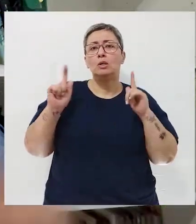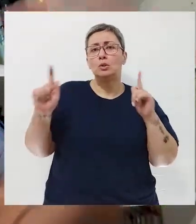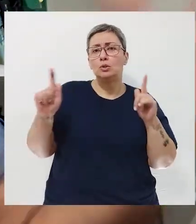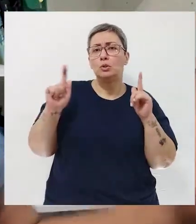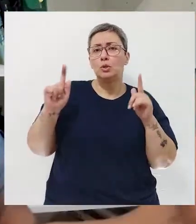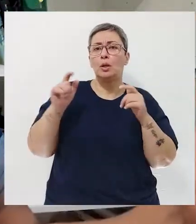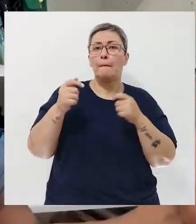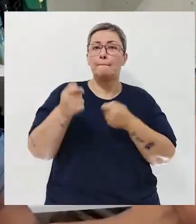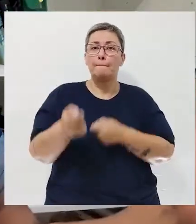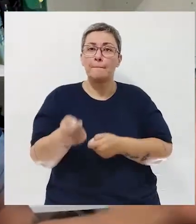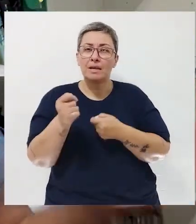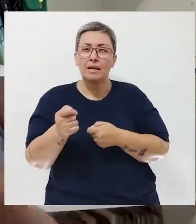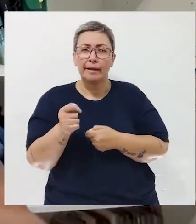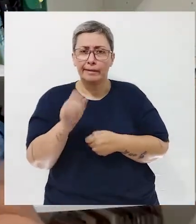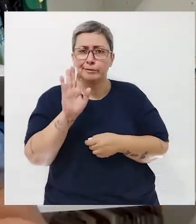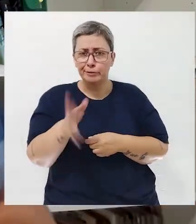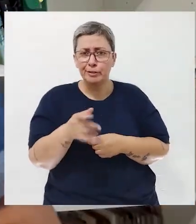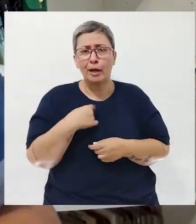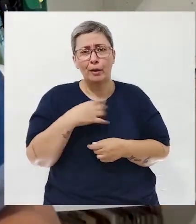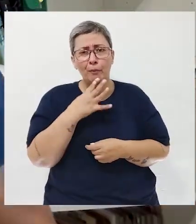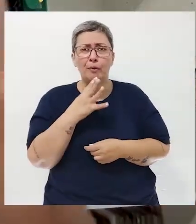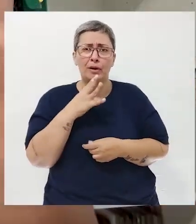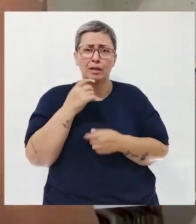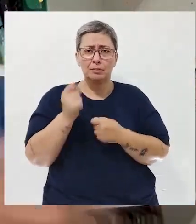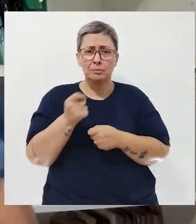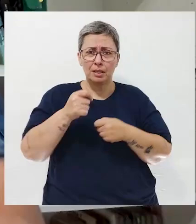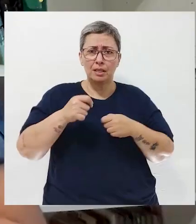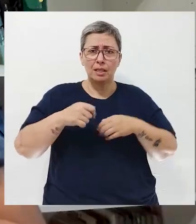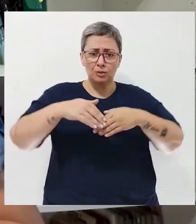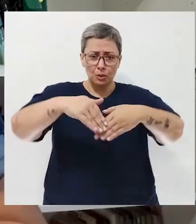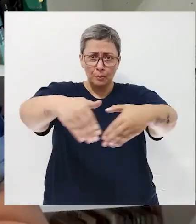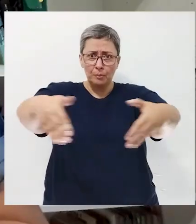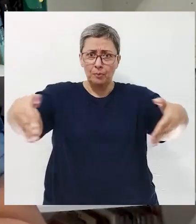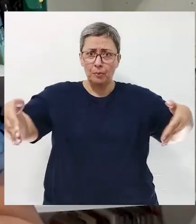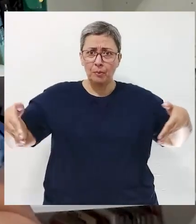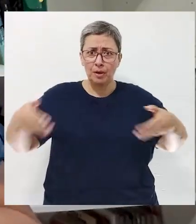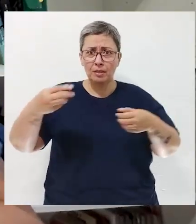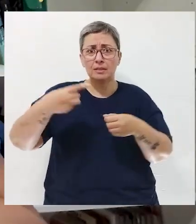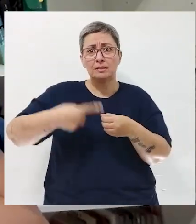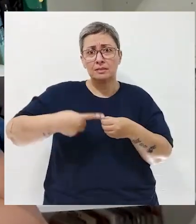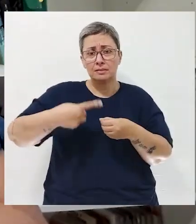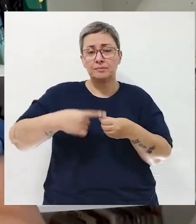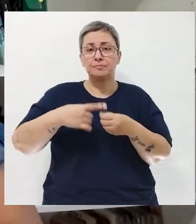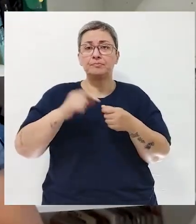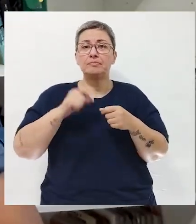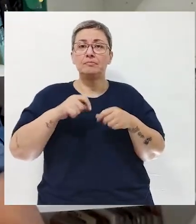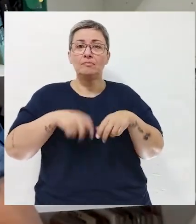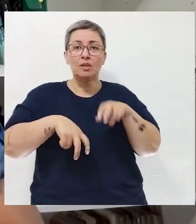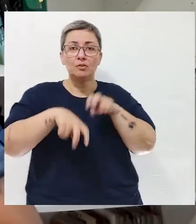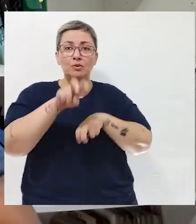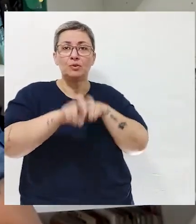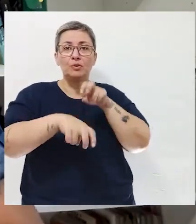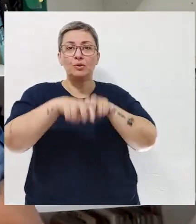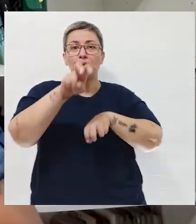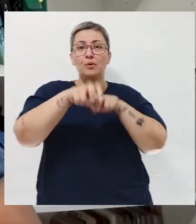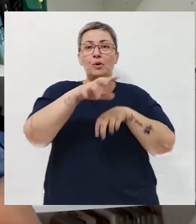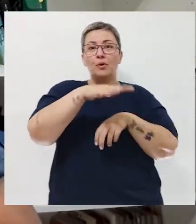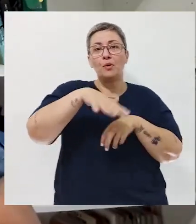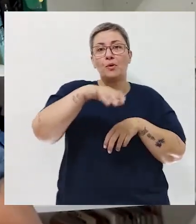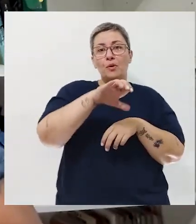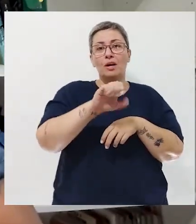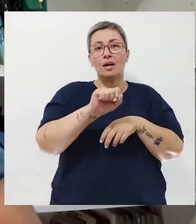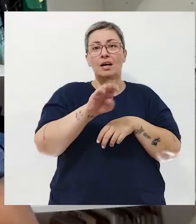lazer em um pesqueiro, quem nunca foi num pesqueiro, na região periférica da cidade, fazer uma trilha no núcleo Cabuçu